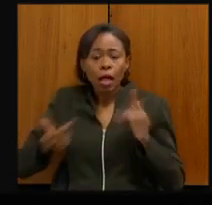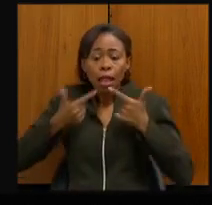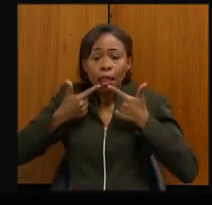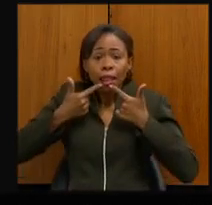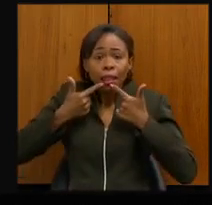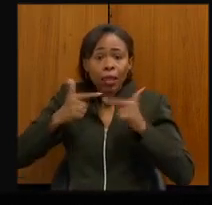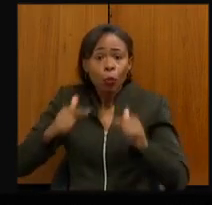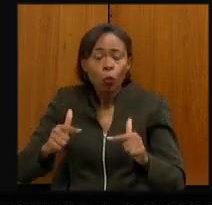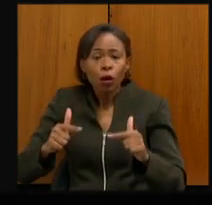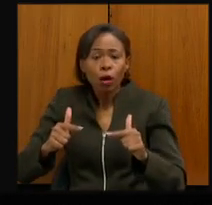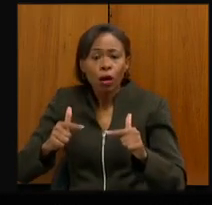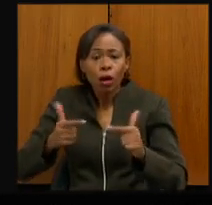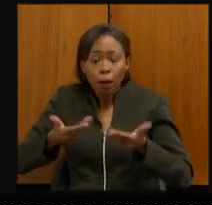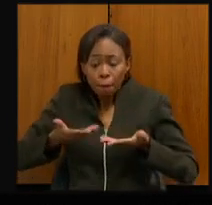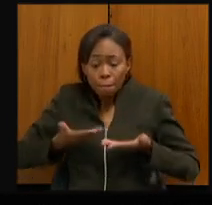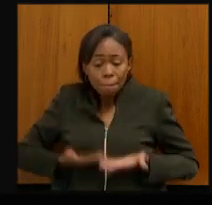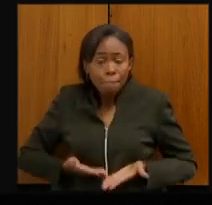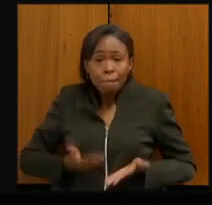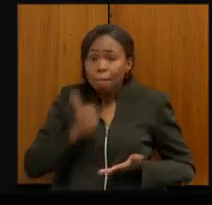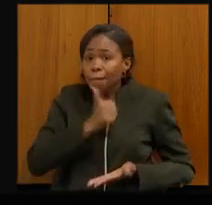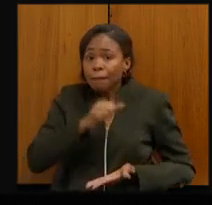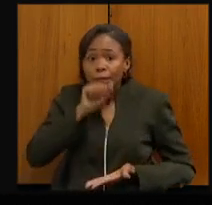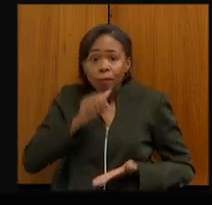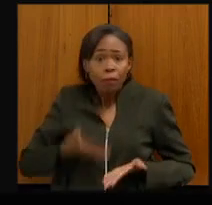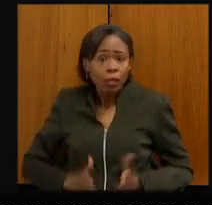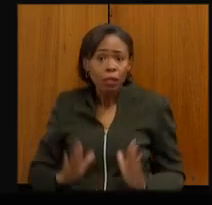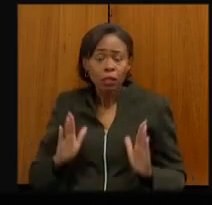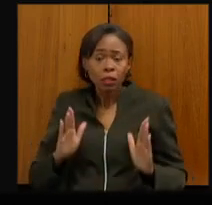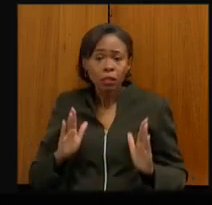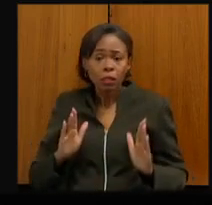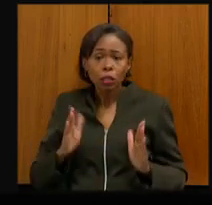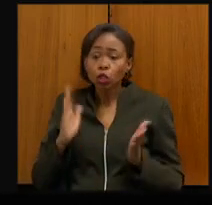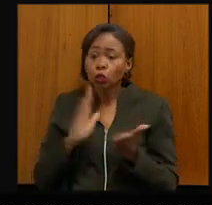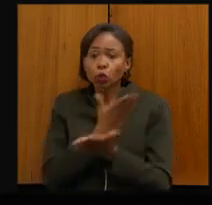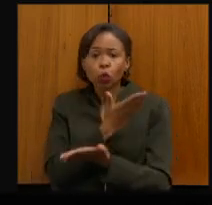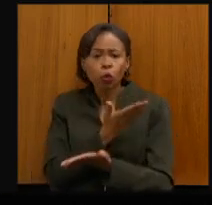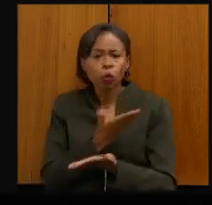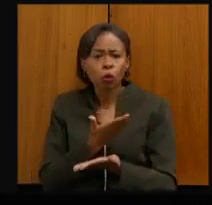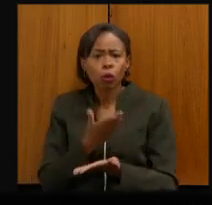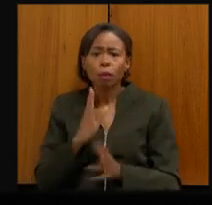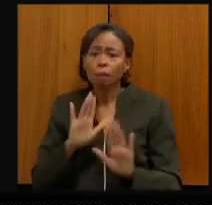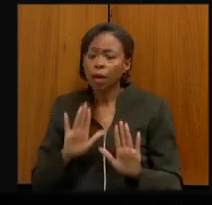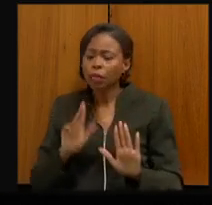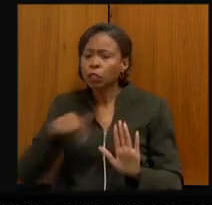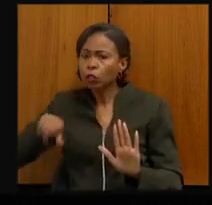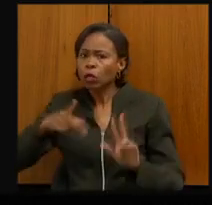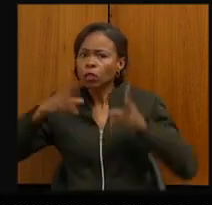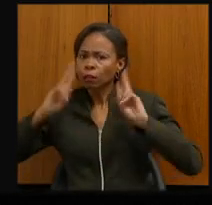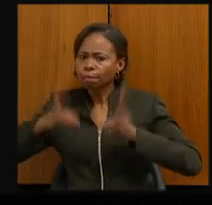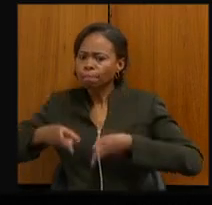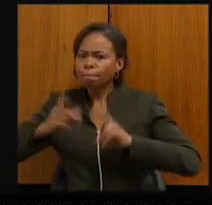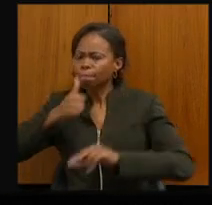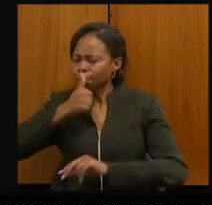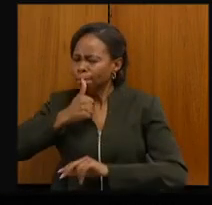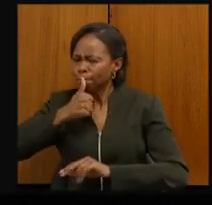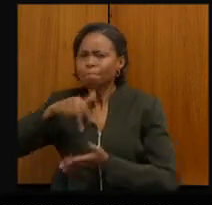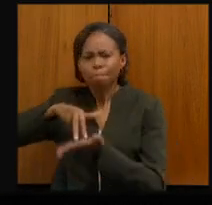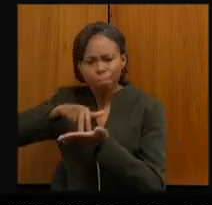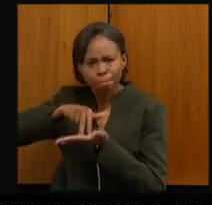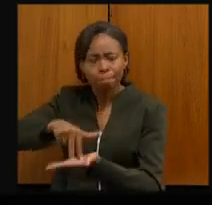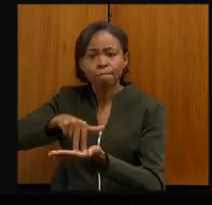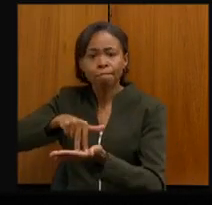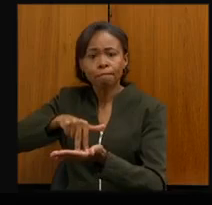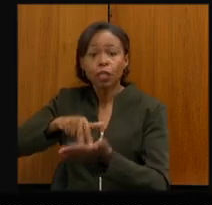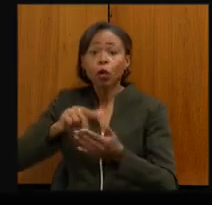né Nós estamos aqui Resistindo e os meus ancestrais Dizem que